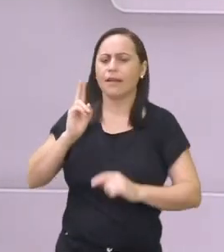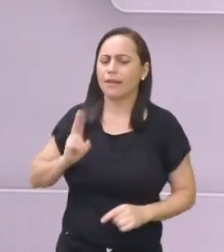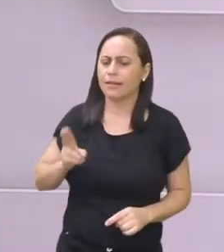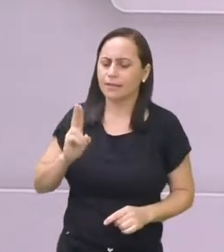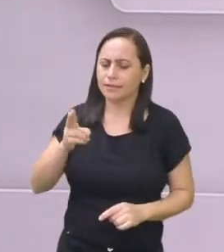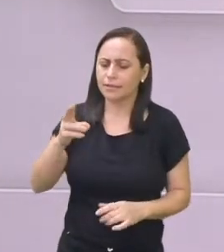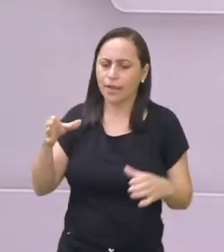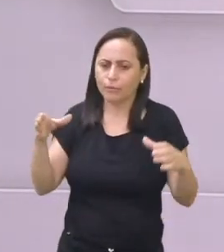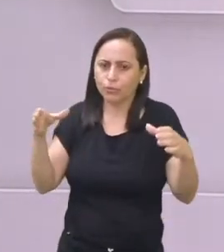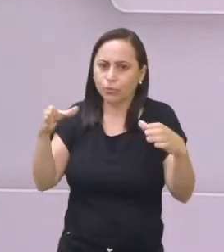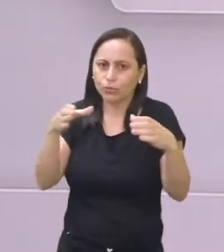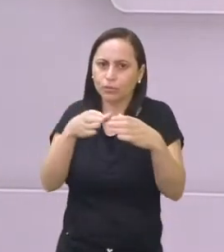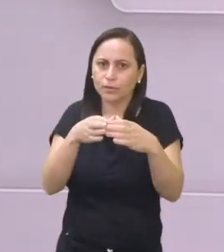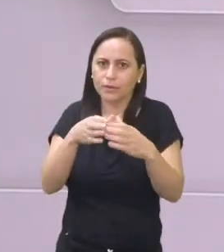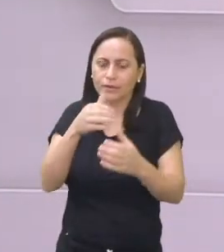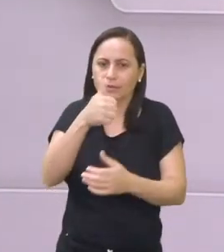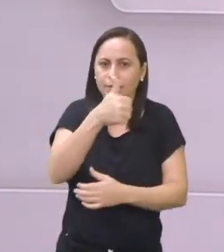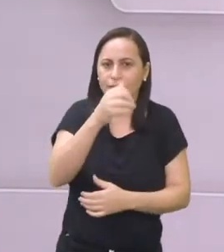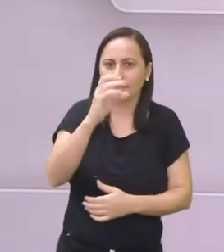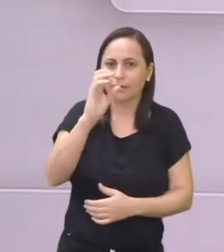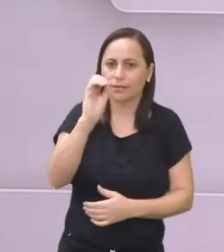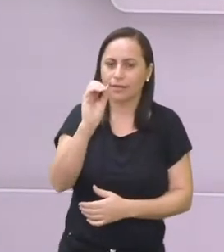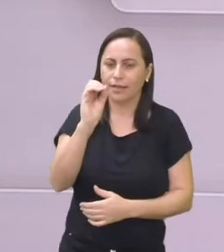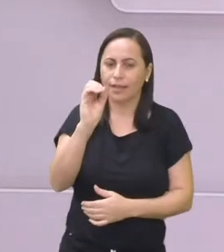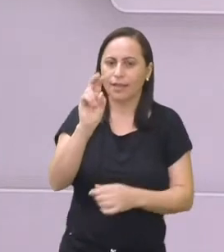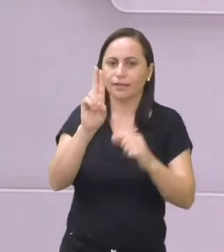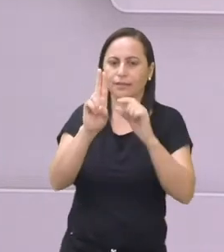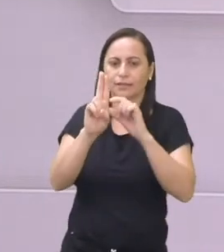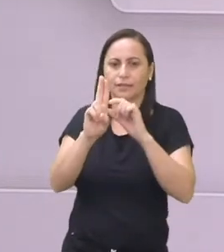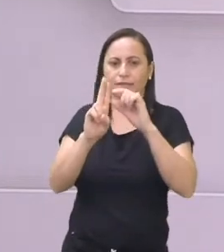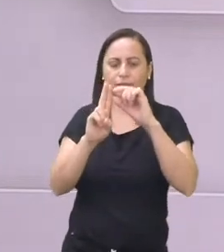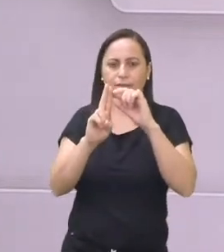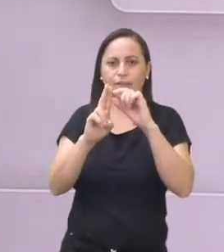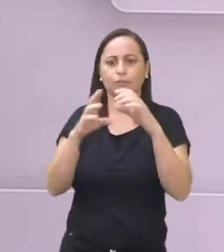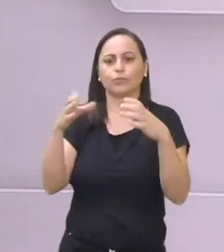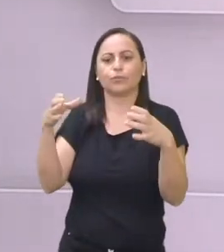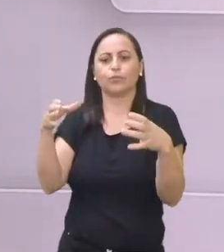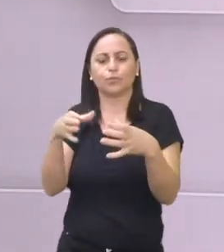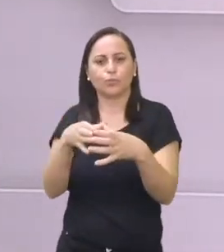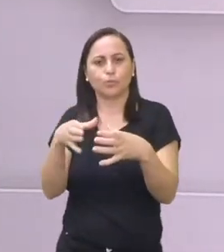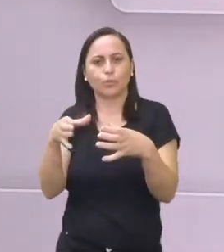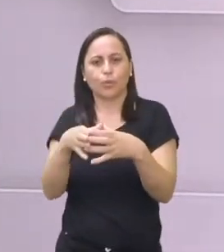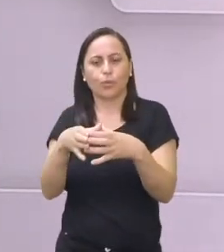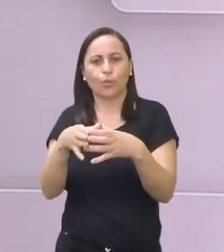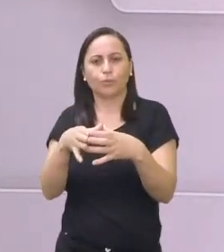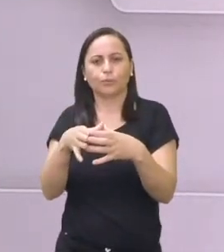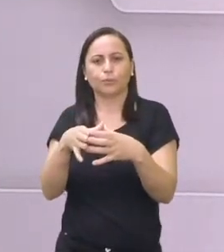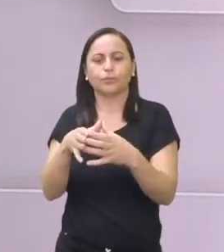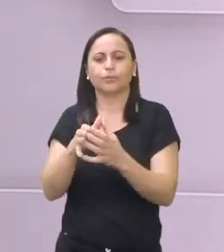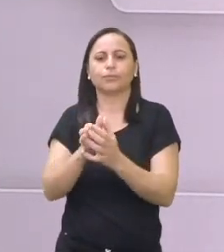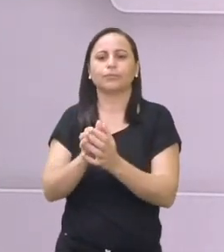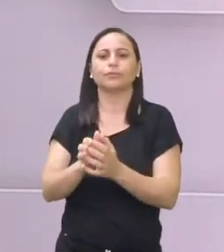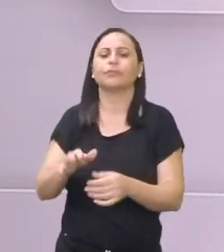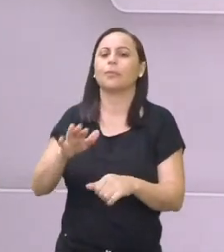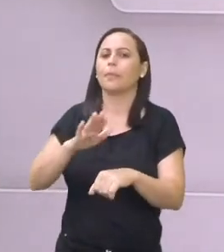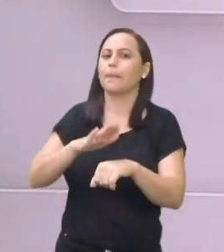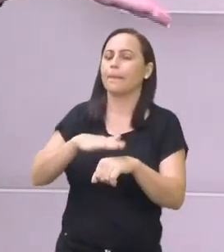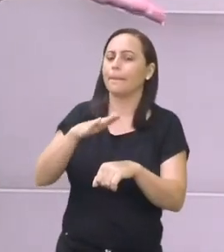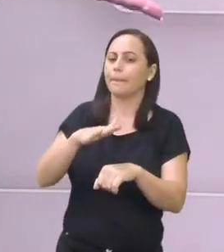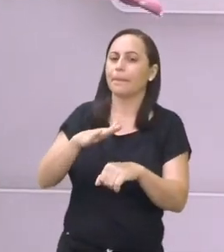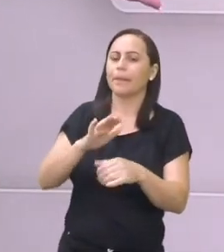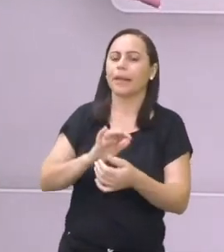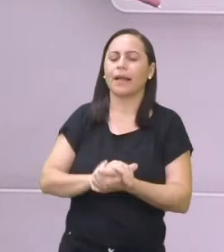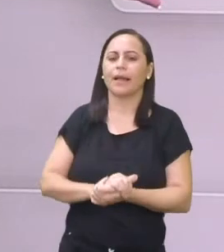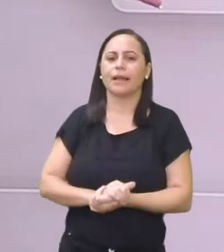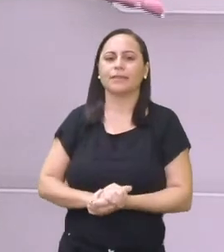junto 10 dezenas, eu formo outro monte e formo uma ordem a mais, pois